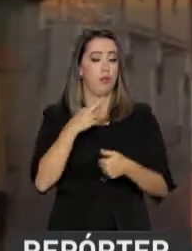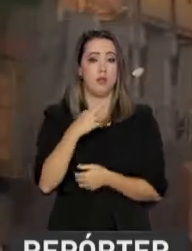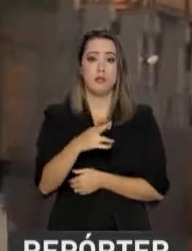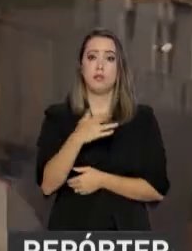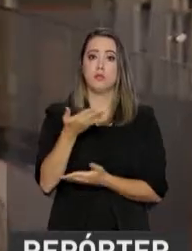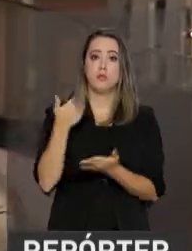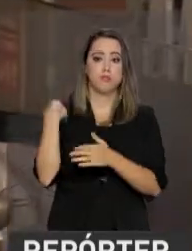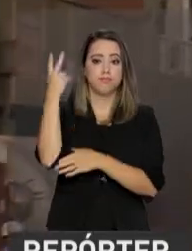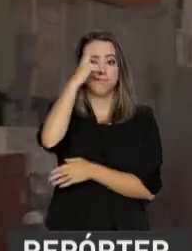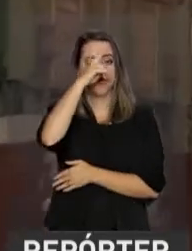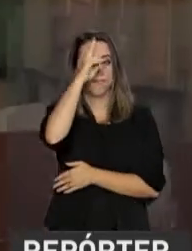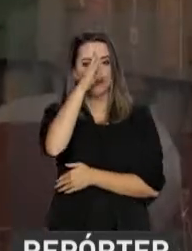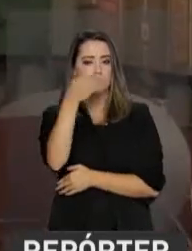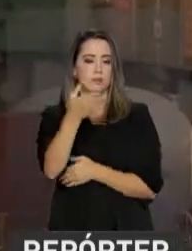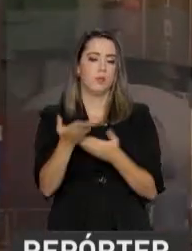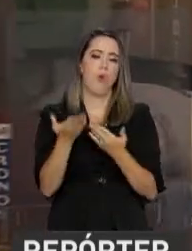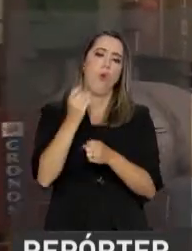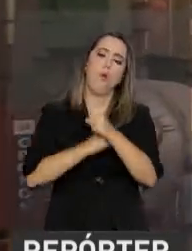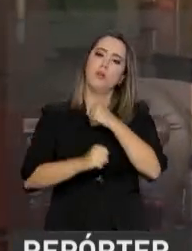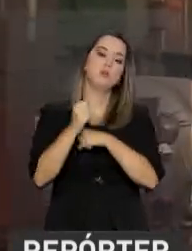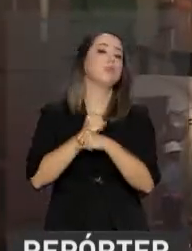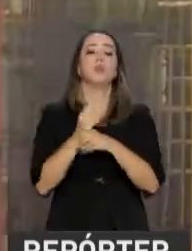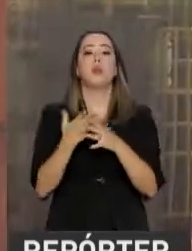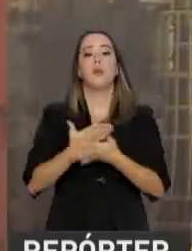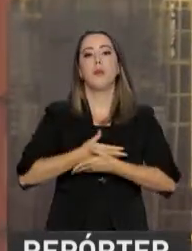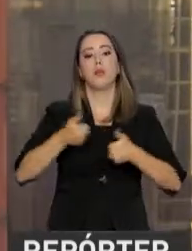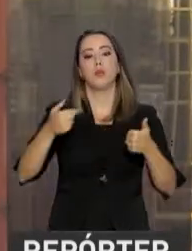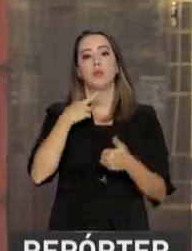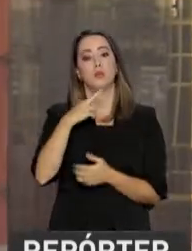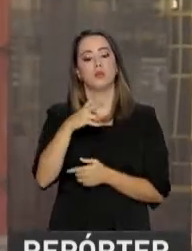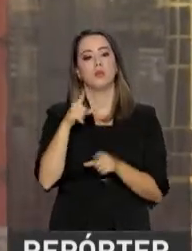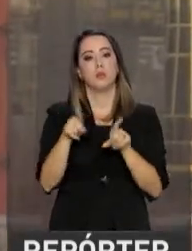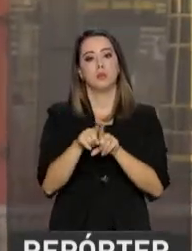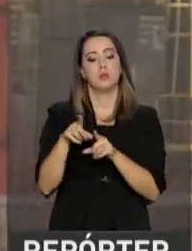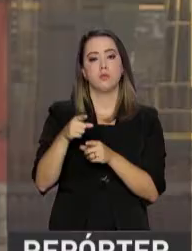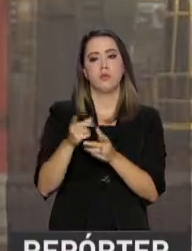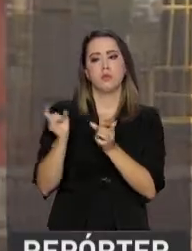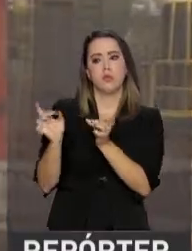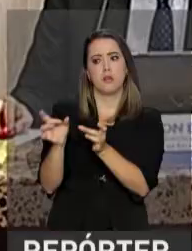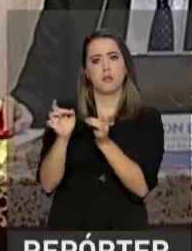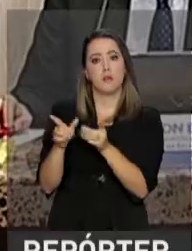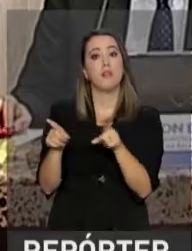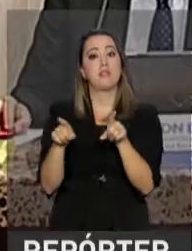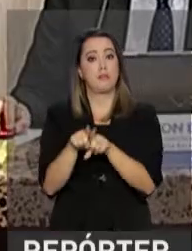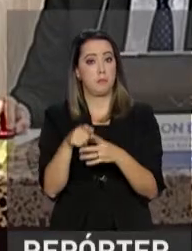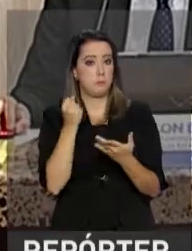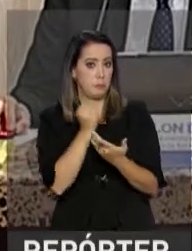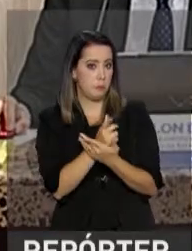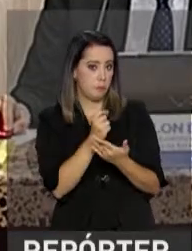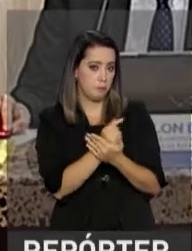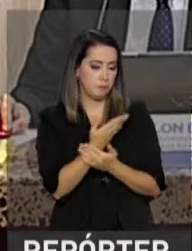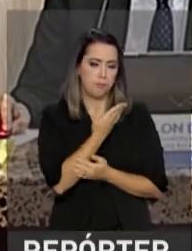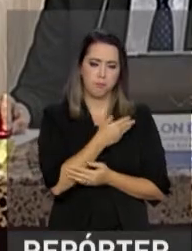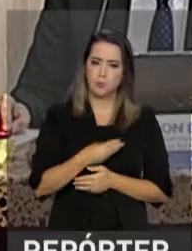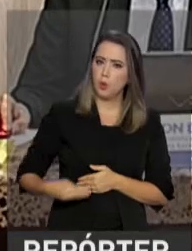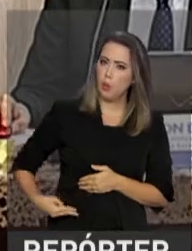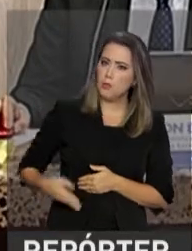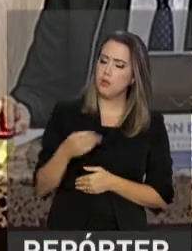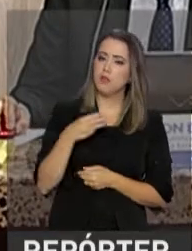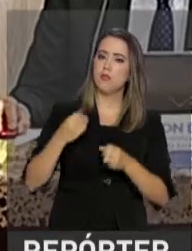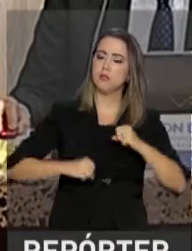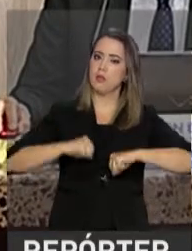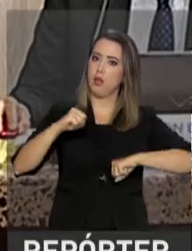houve aumento tanto das exportações e das importações em relação a 2006 o ministro da indústria e comércio exterior e